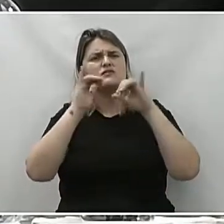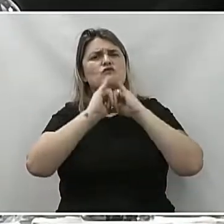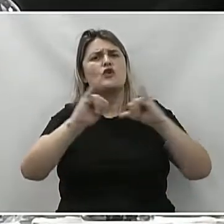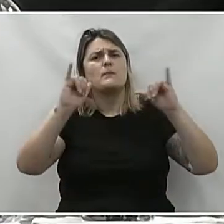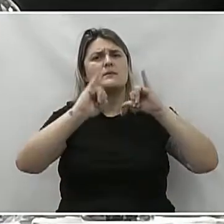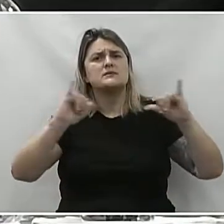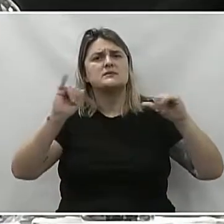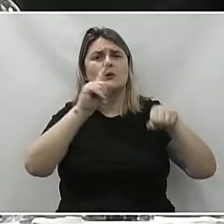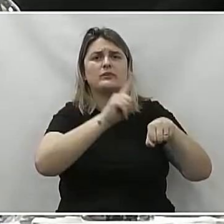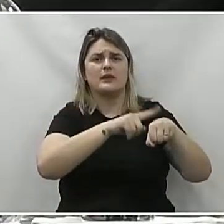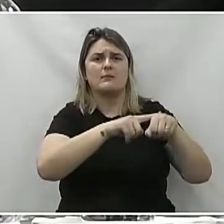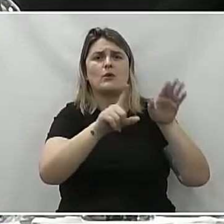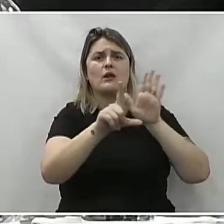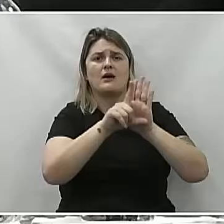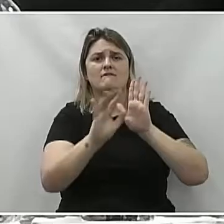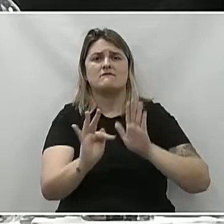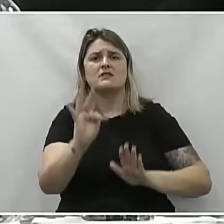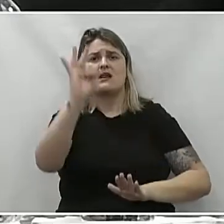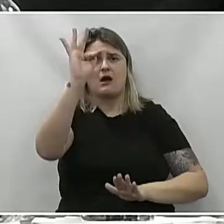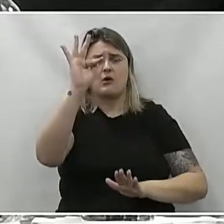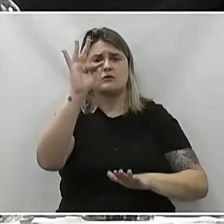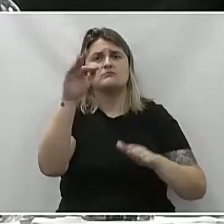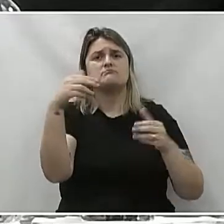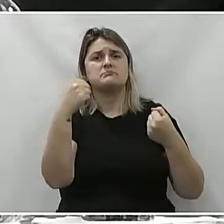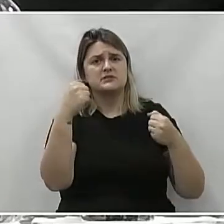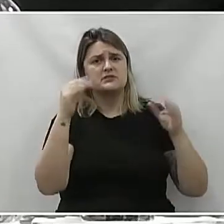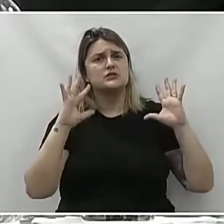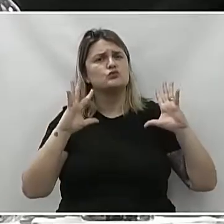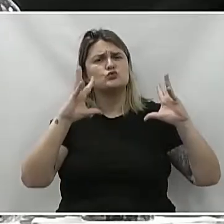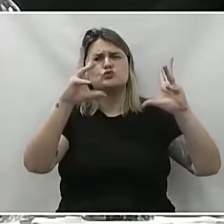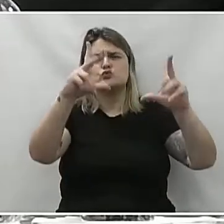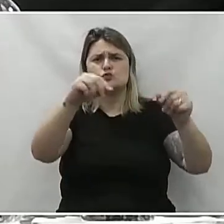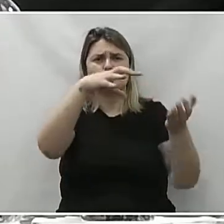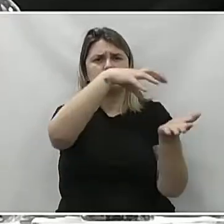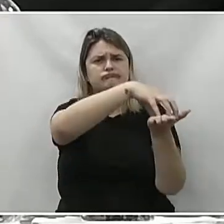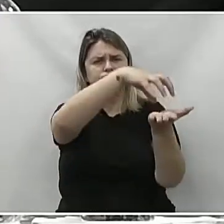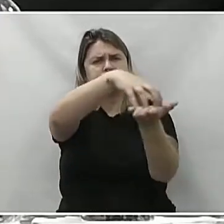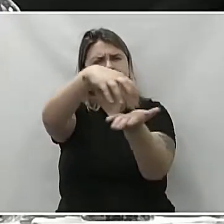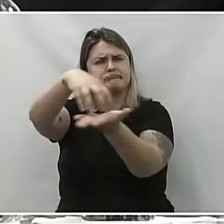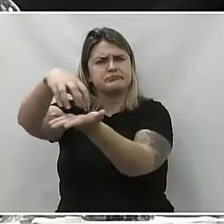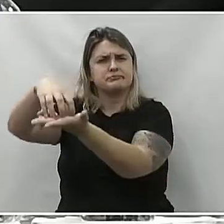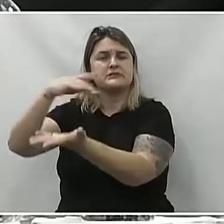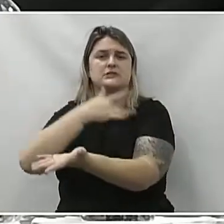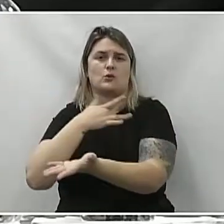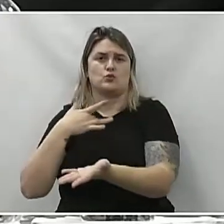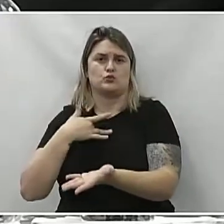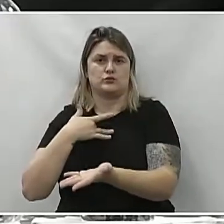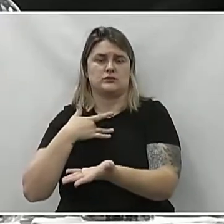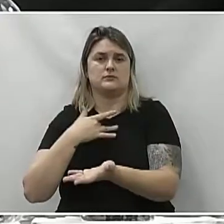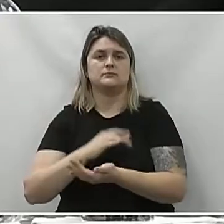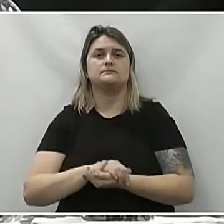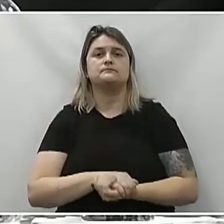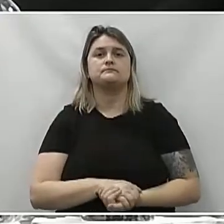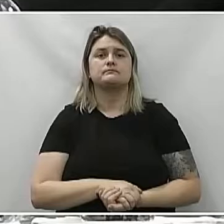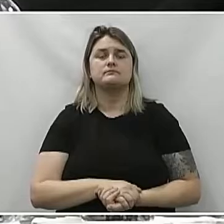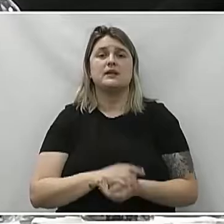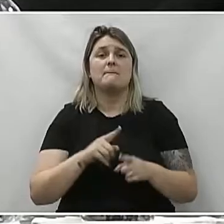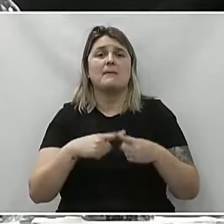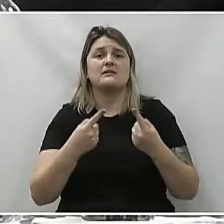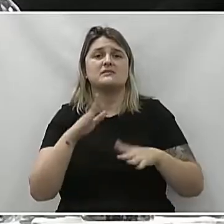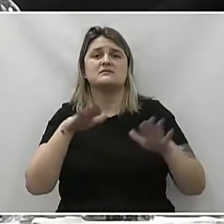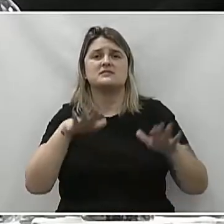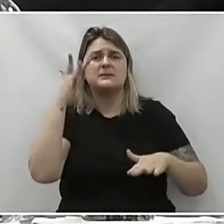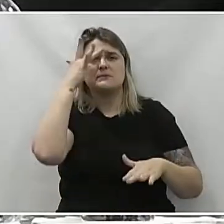ao prazo da lei federal, que deveria estar todo disposto em todos os postos de saúde, mas que